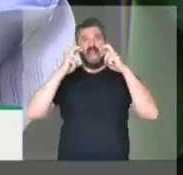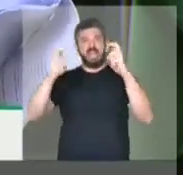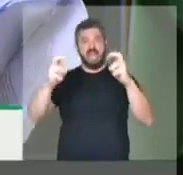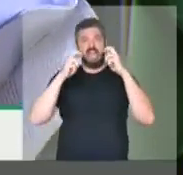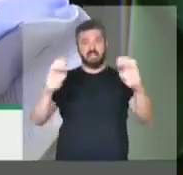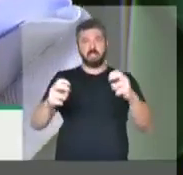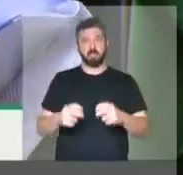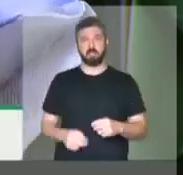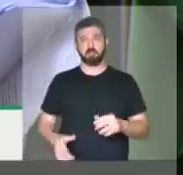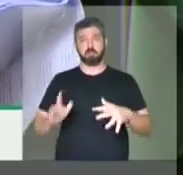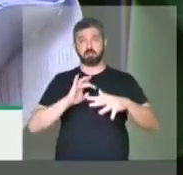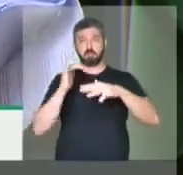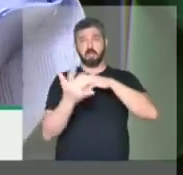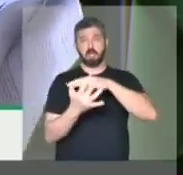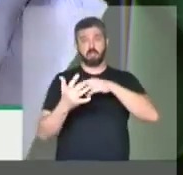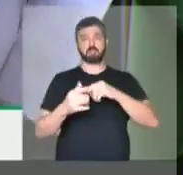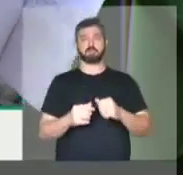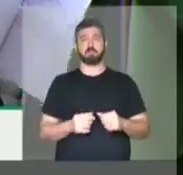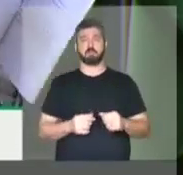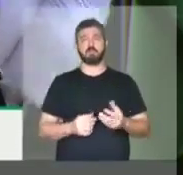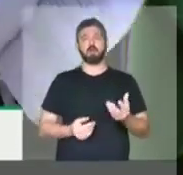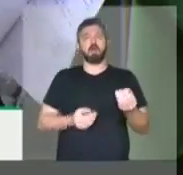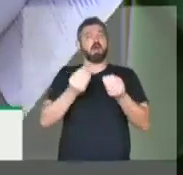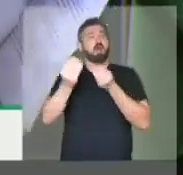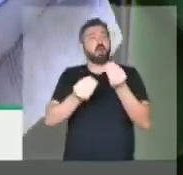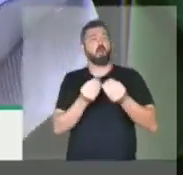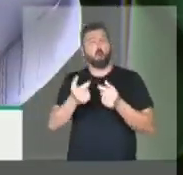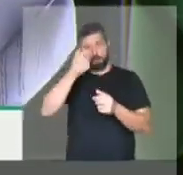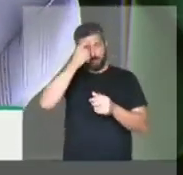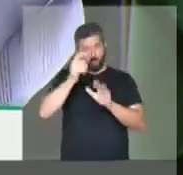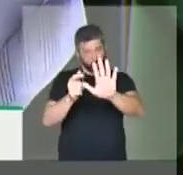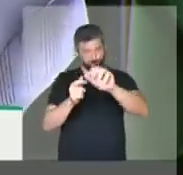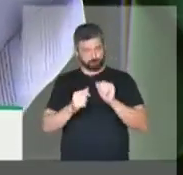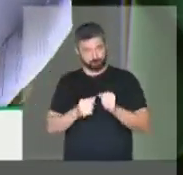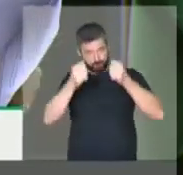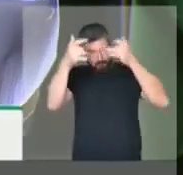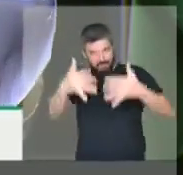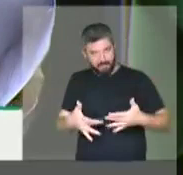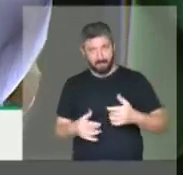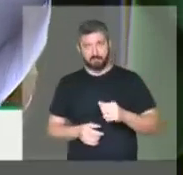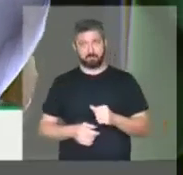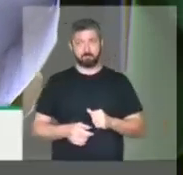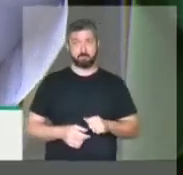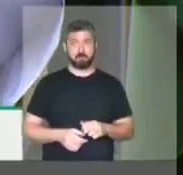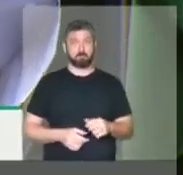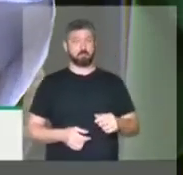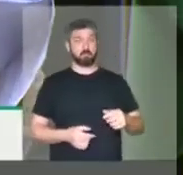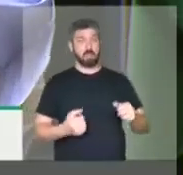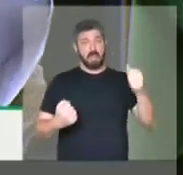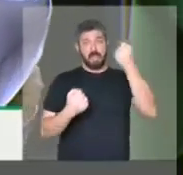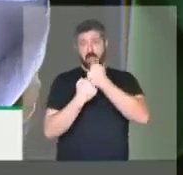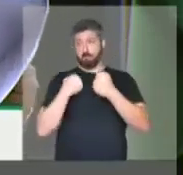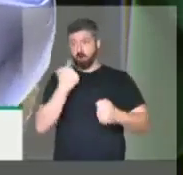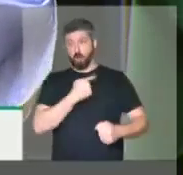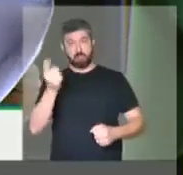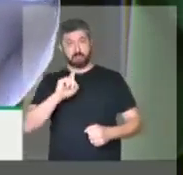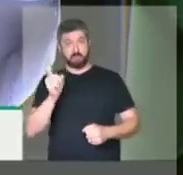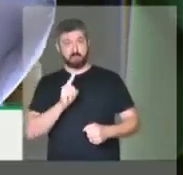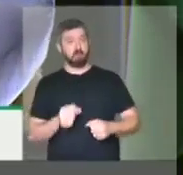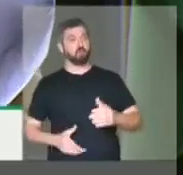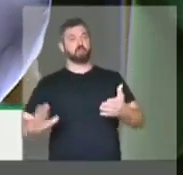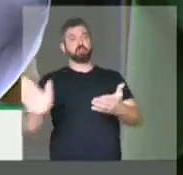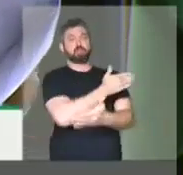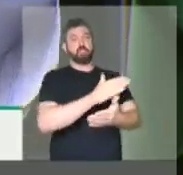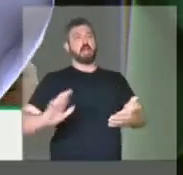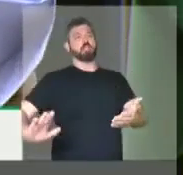barulhentos nas redes e fora delas. Como é que funciona a lógica? É assim: se não está conosco, tire-o